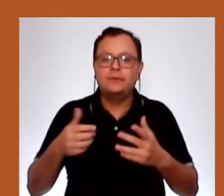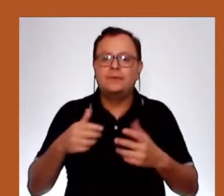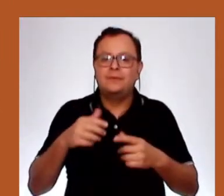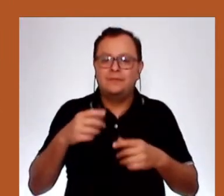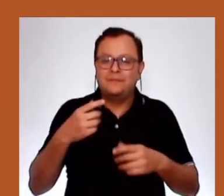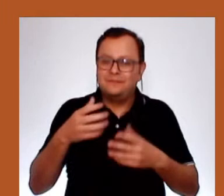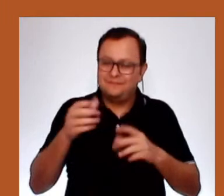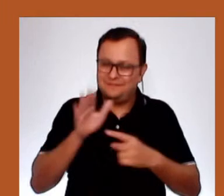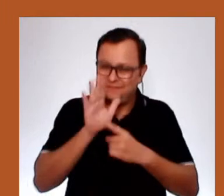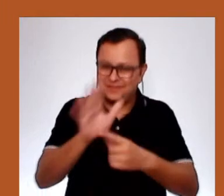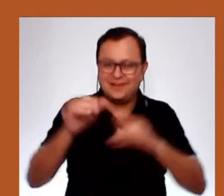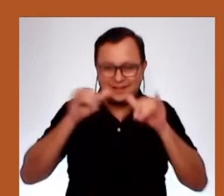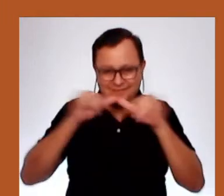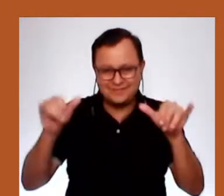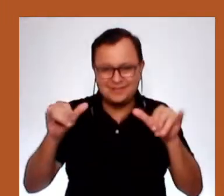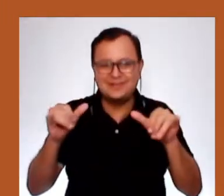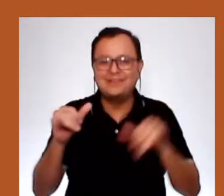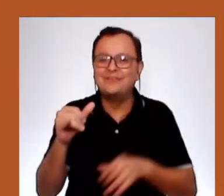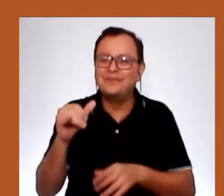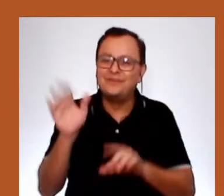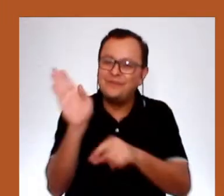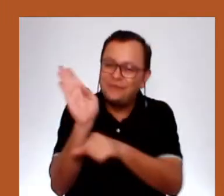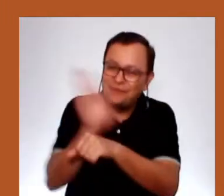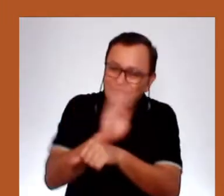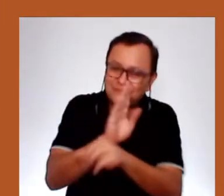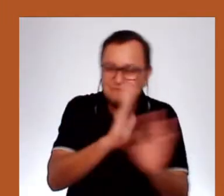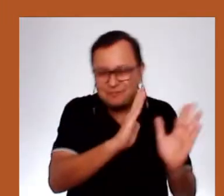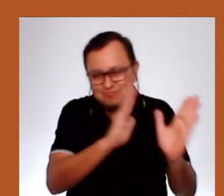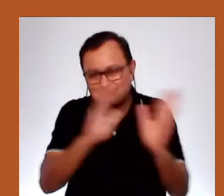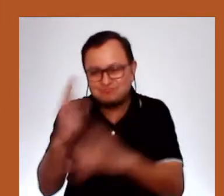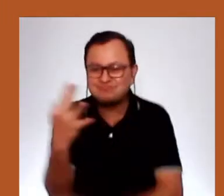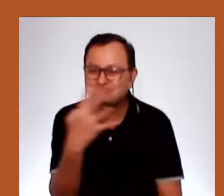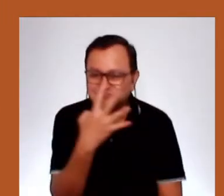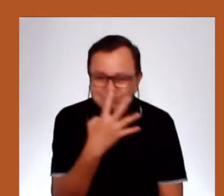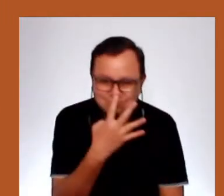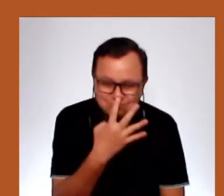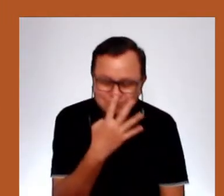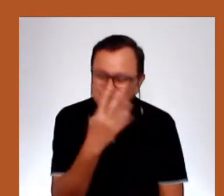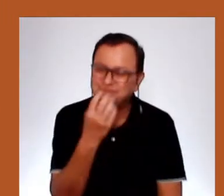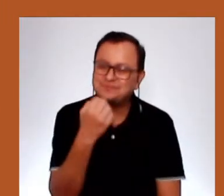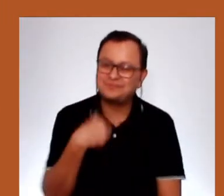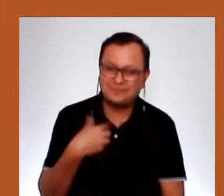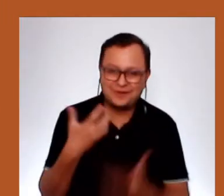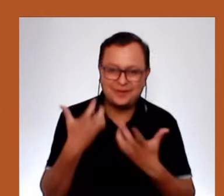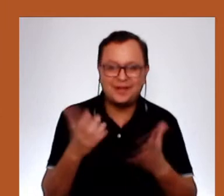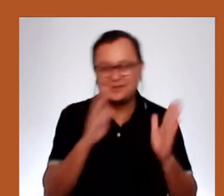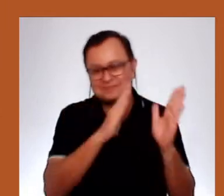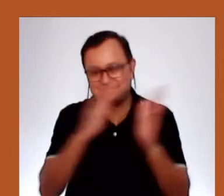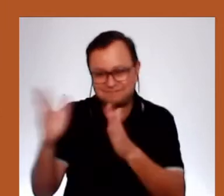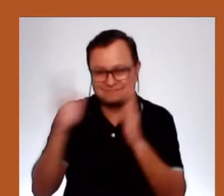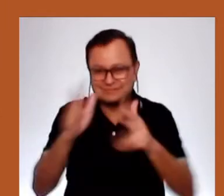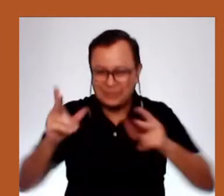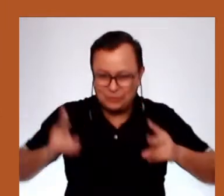filme, que eu acho que esse documentário tem que passar muito, muito, muito, tá? E vamos continuar